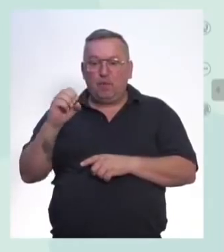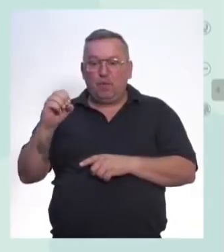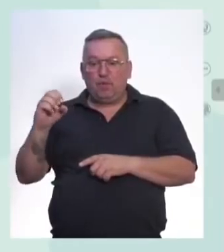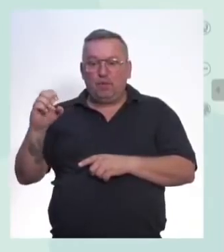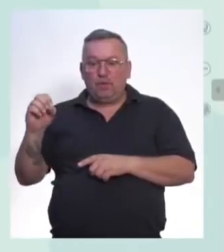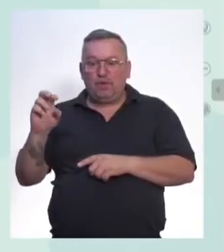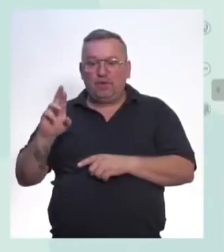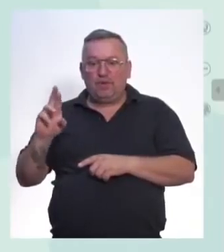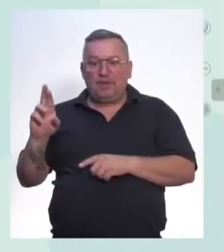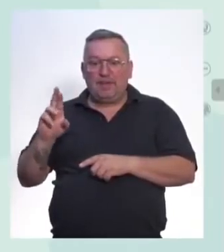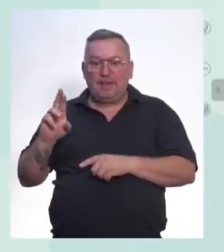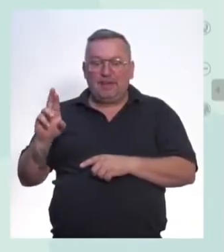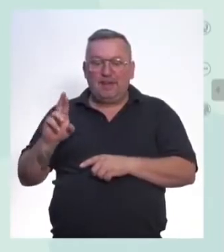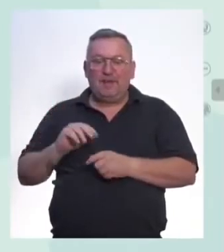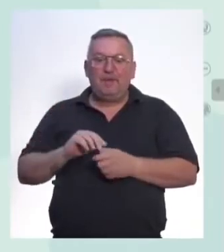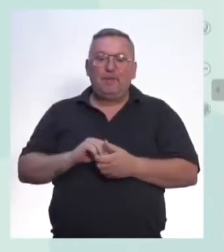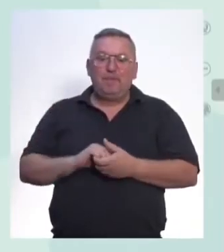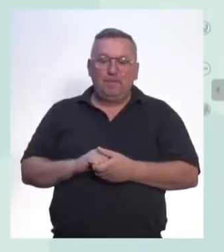subtração,